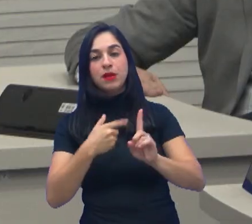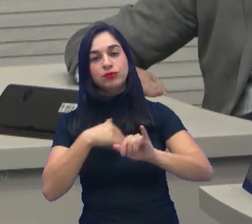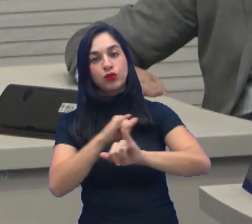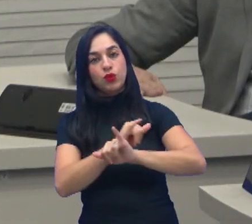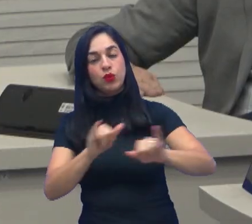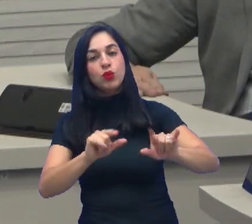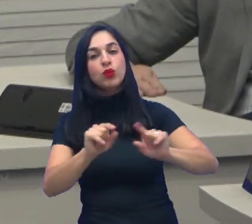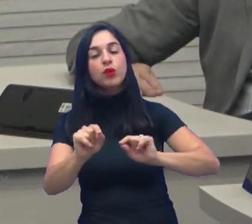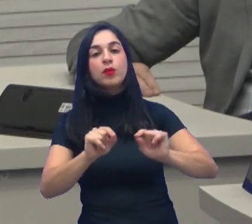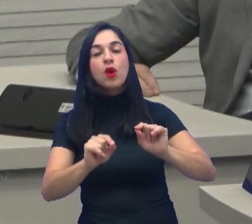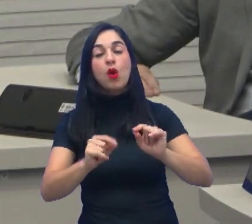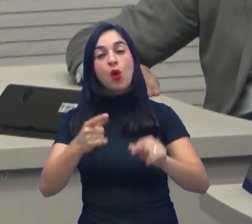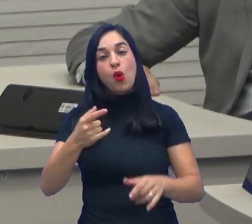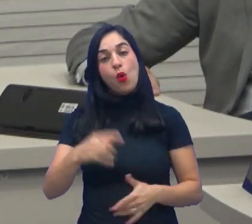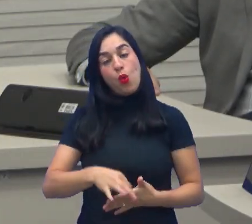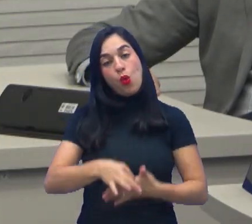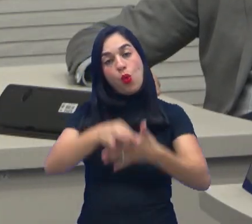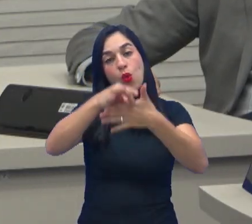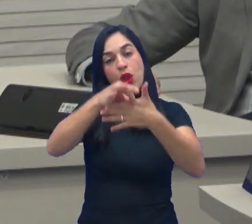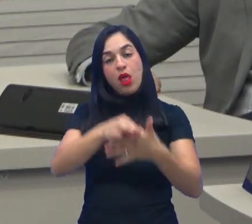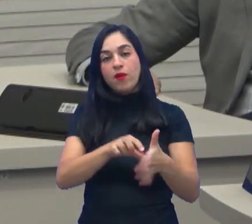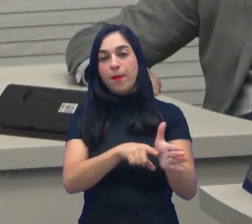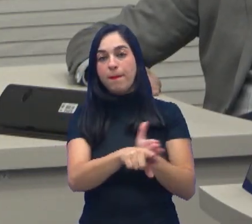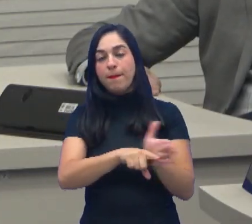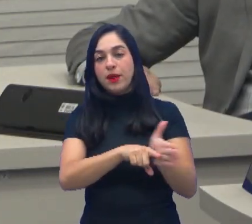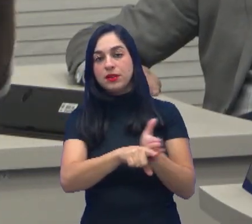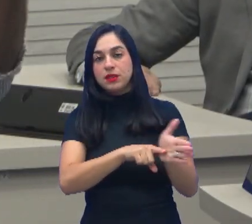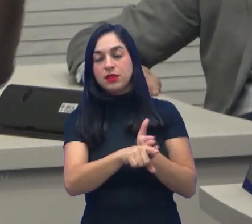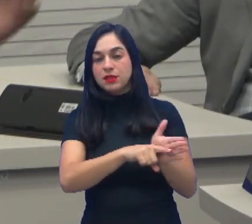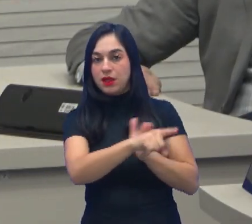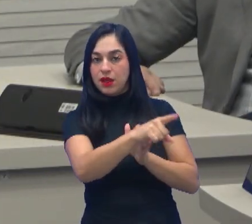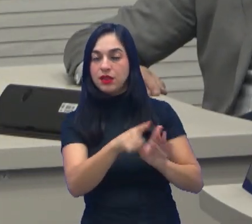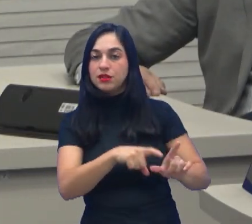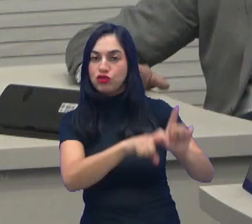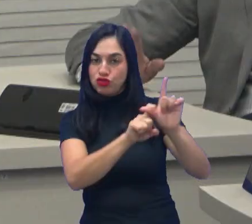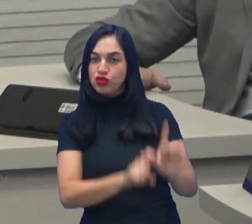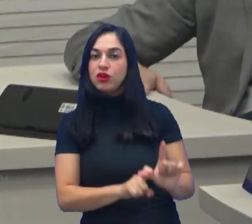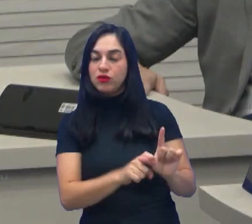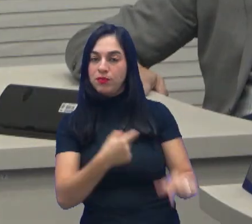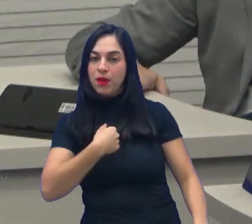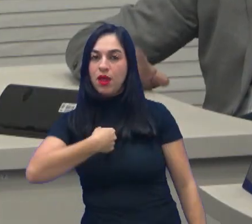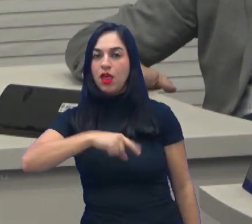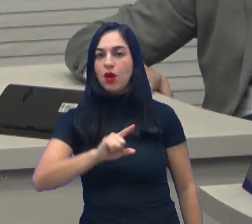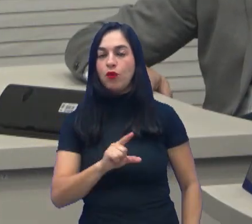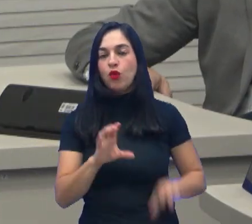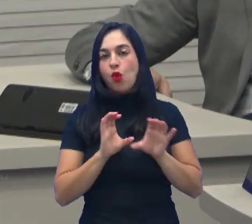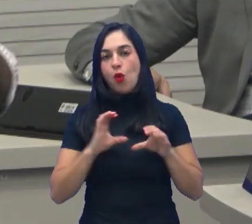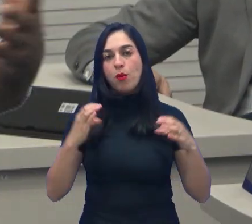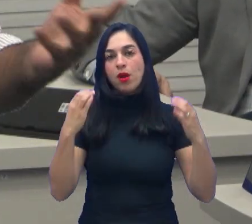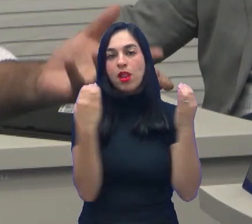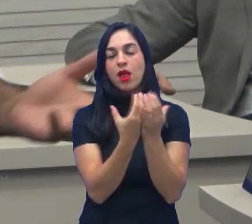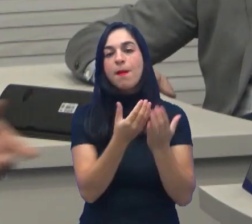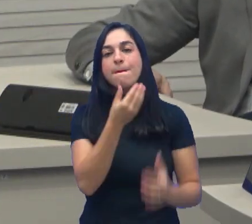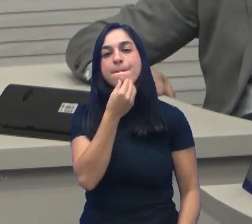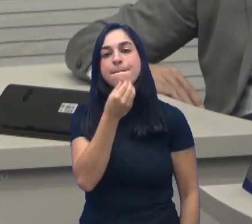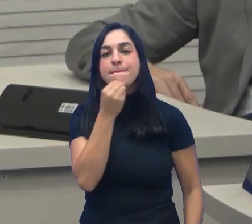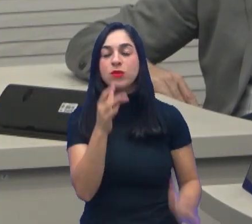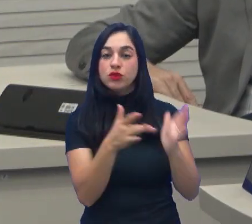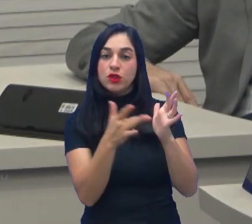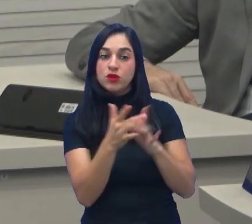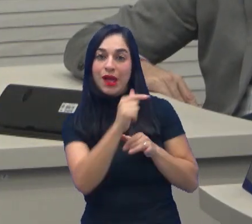essa informação para nós, desses débitos que essa empresa tem. Estive lá na comunidade Menino Jesus hoje, conversei com a líder